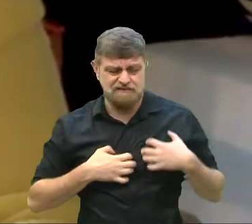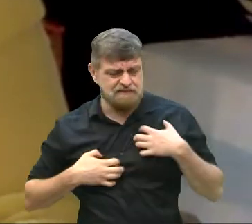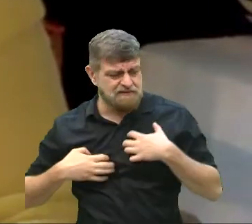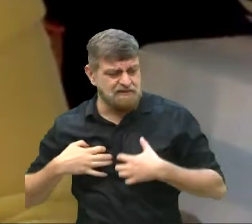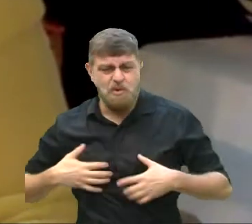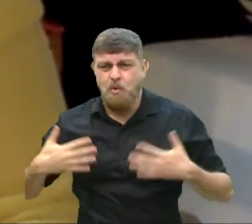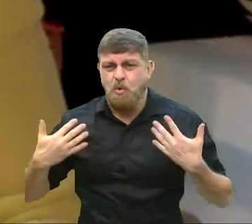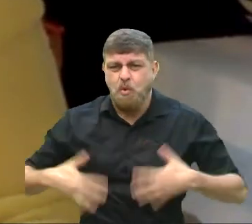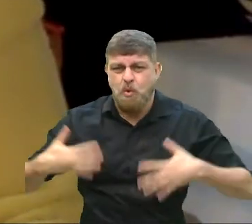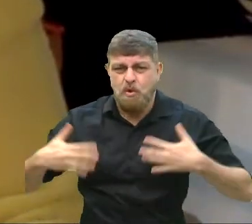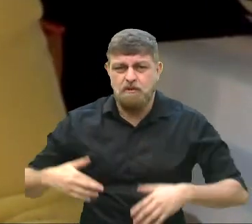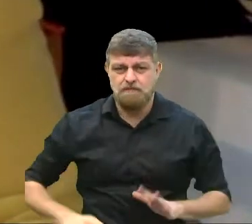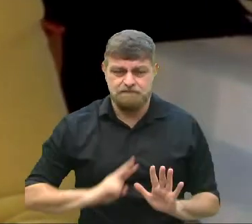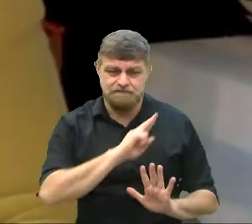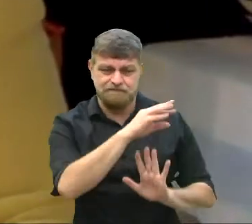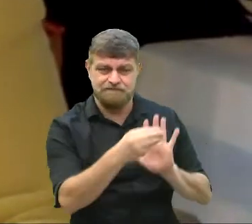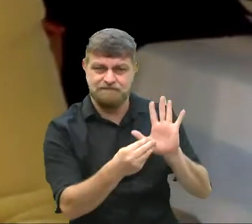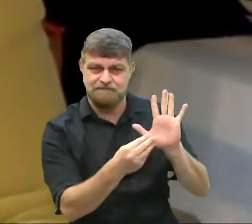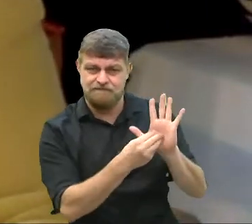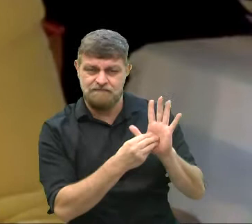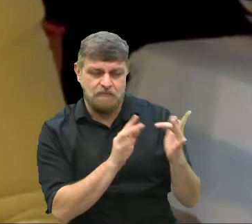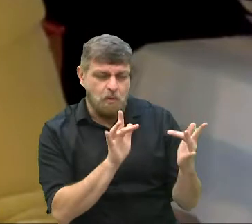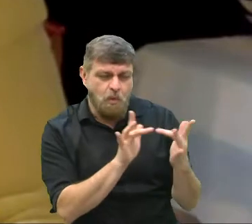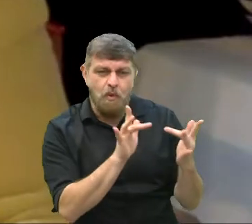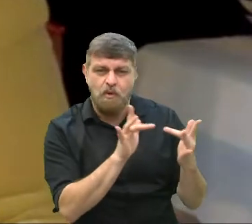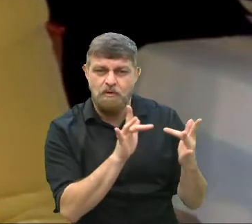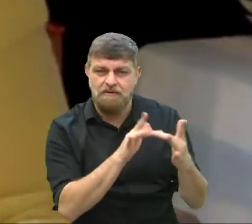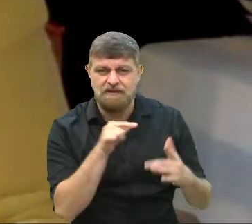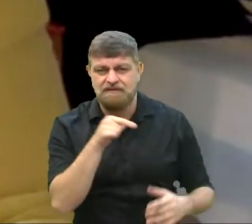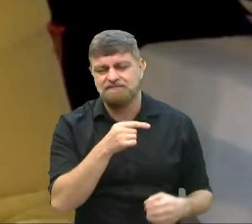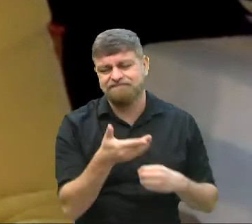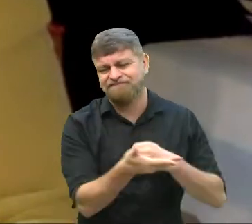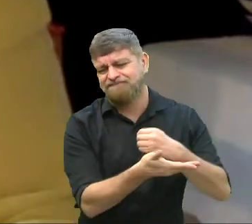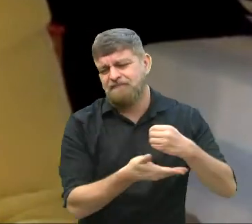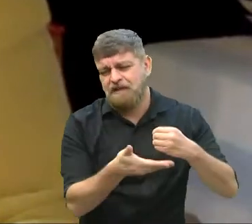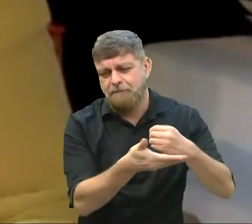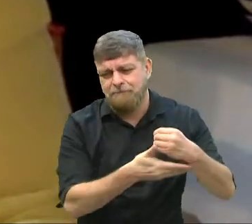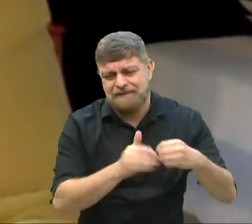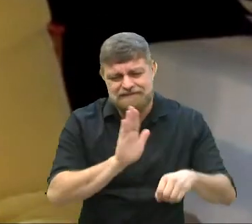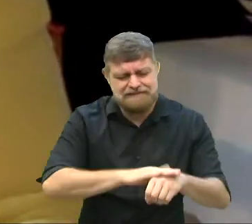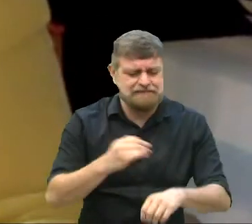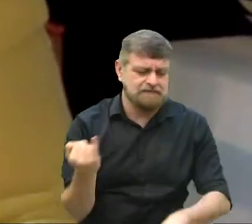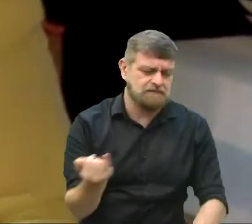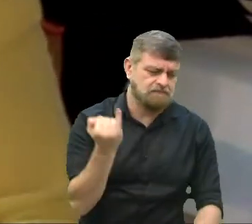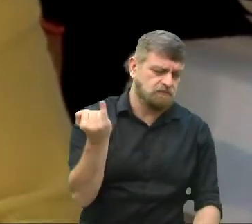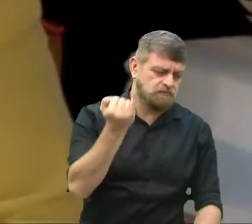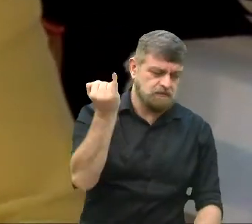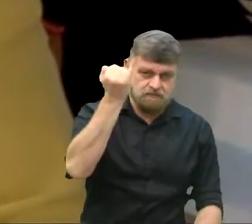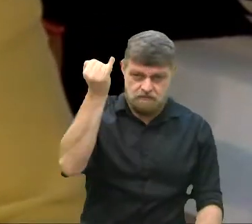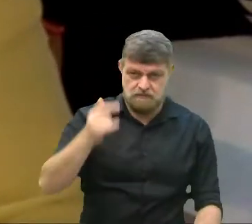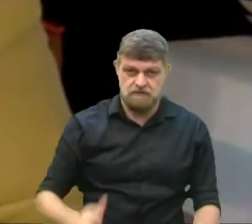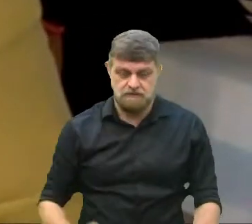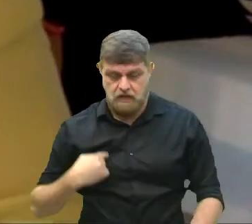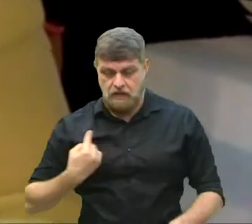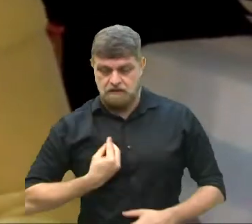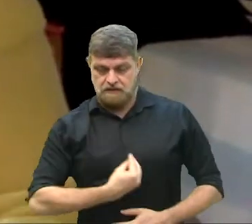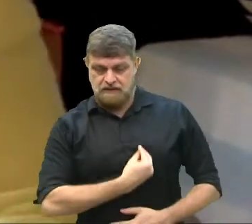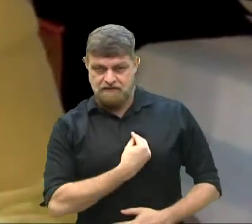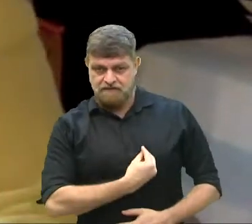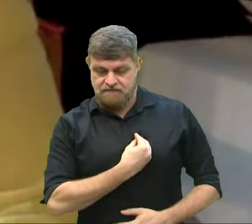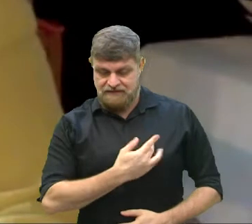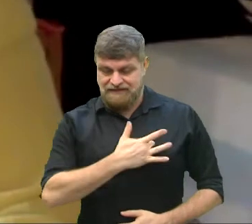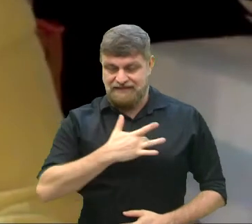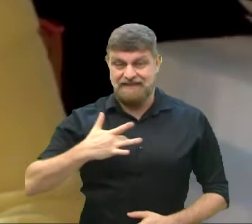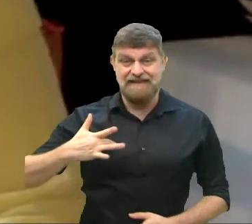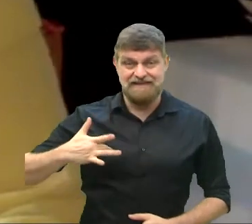angústias, o contato com as áreas naturais ele é primordial. Ele faz parte da manutenção da nossa